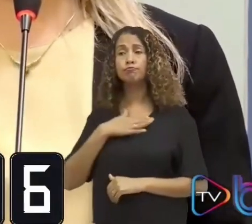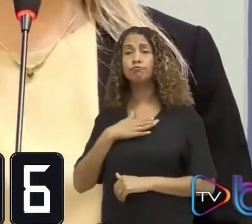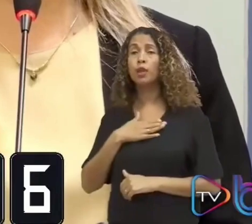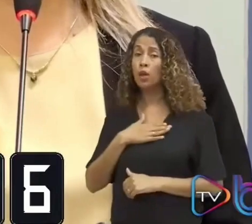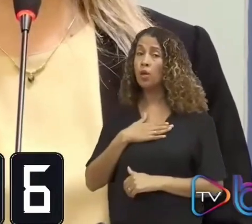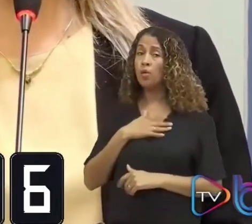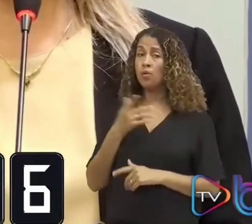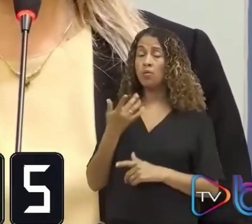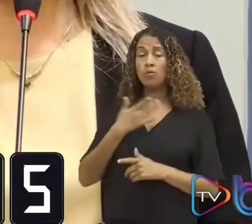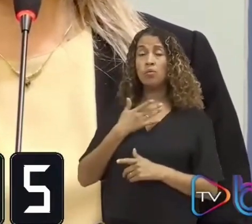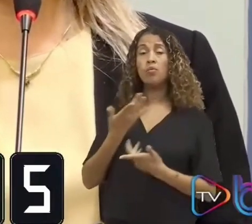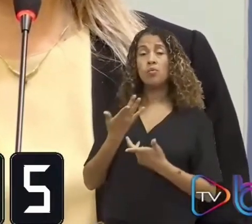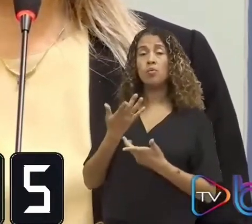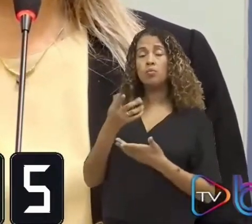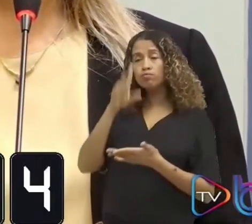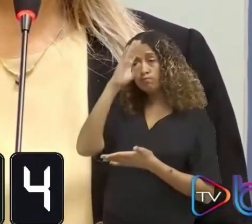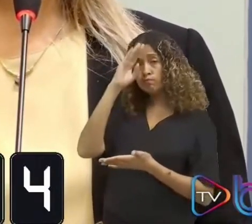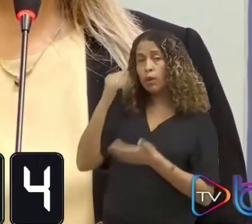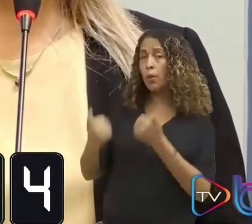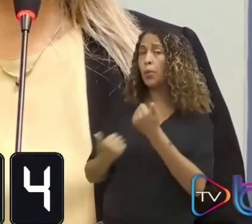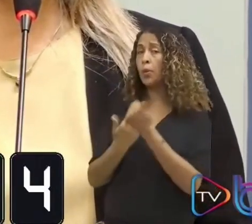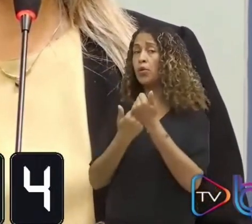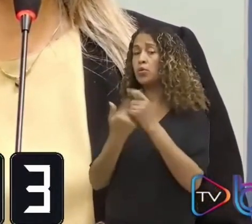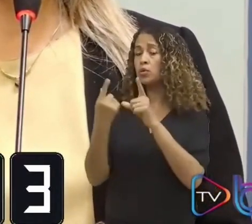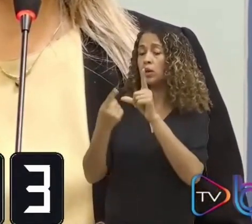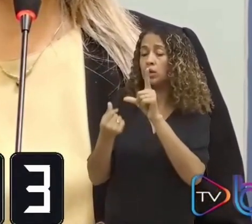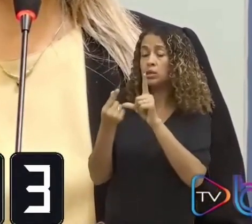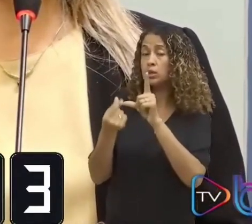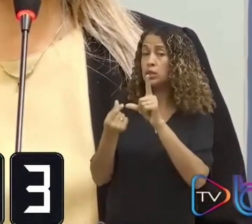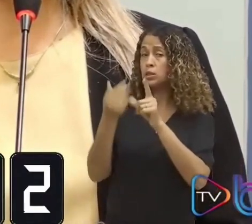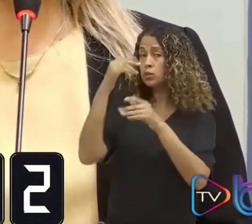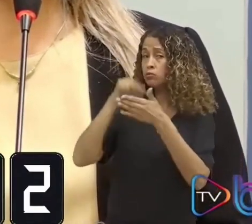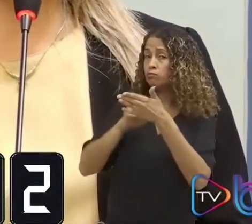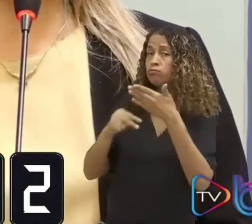licitatório, por isso eu peço o voto 22 para Ramon Jacob e eu vote nos candidatos.